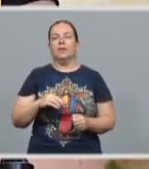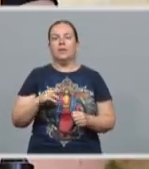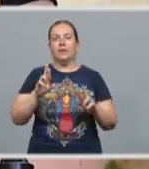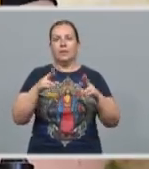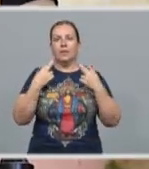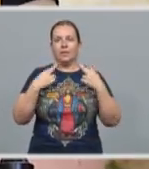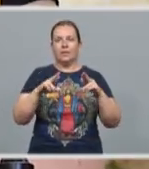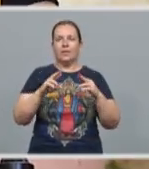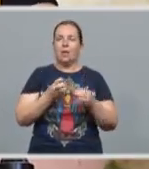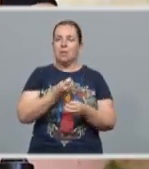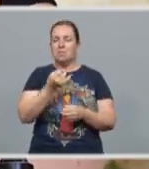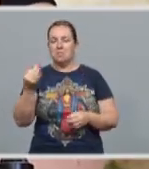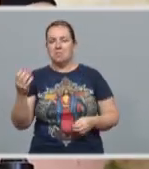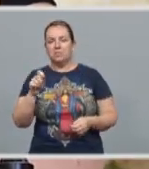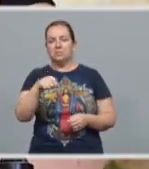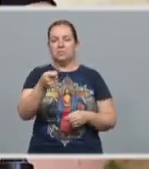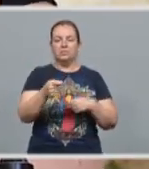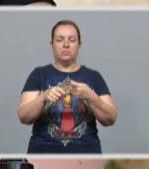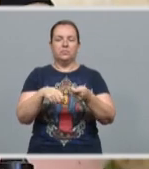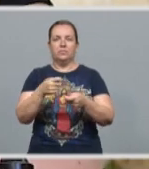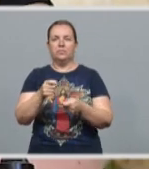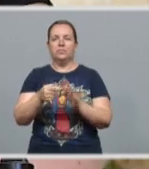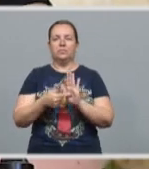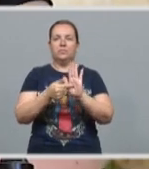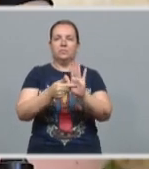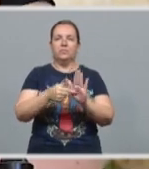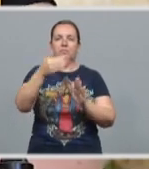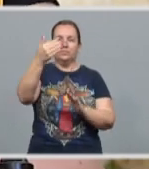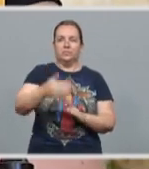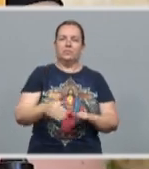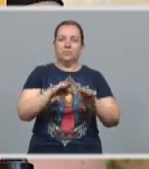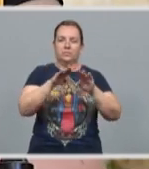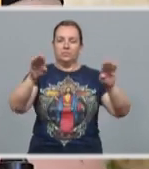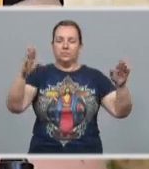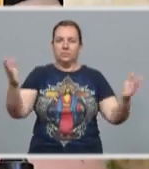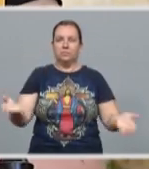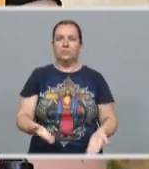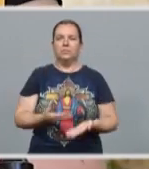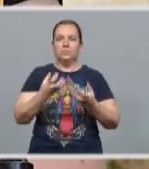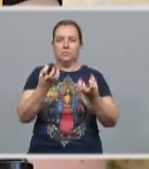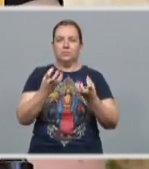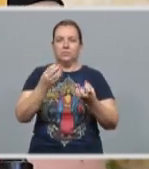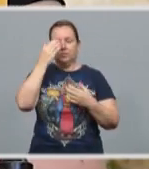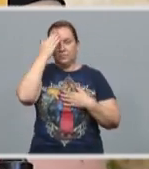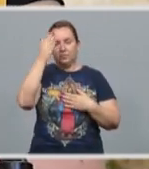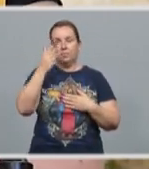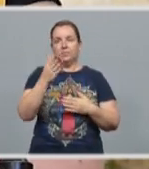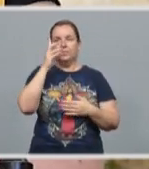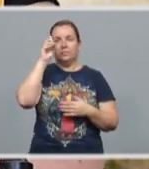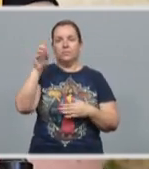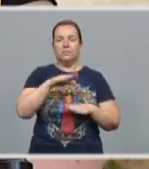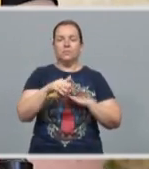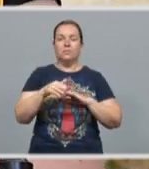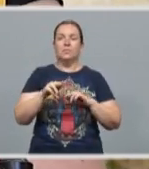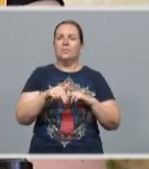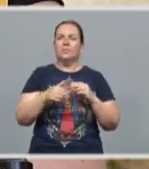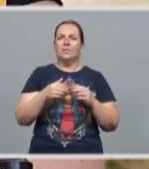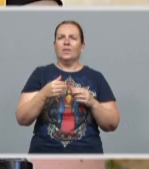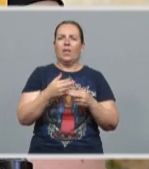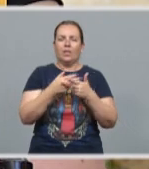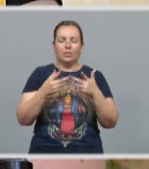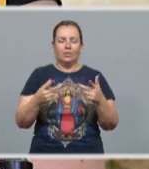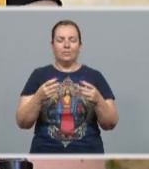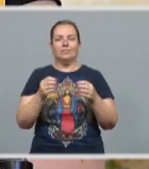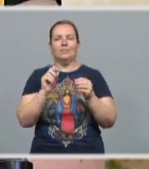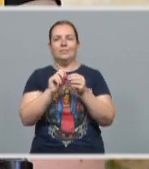alguns símbolos apresentados diante do altar, queremos agradecer a Deus por todos os frutos